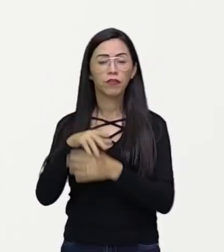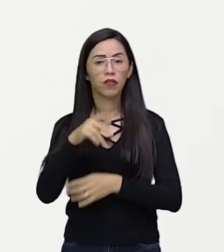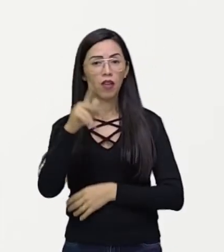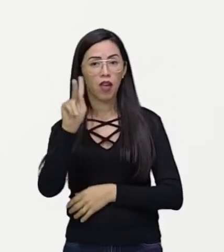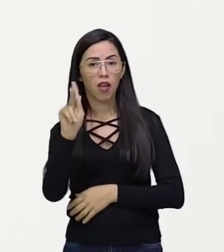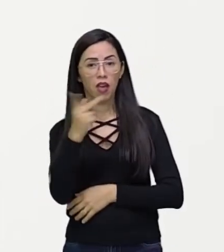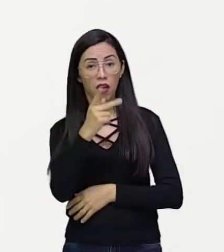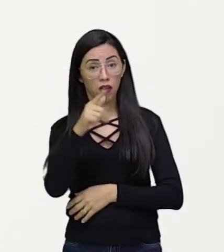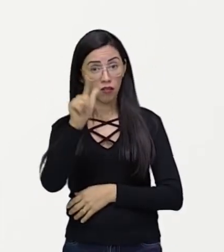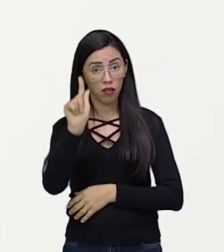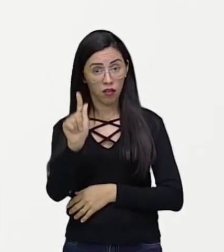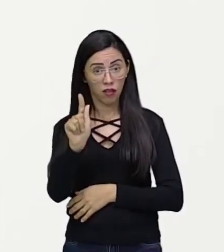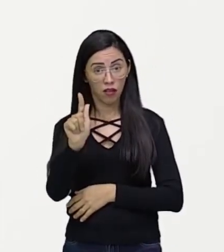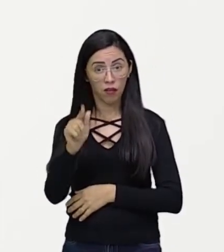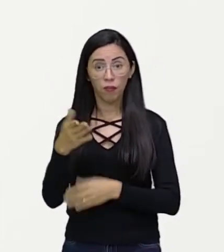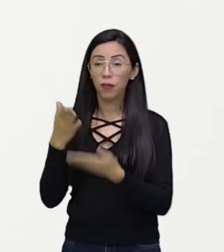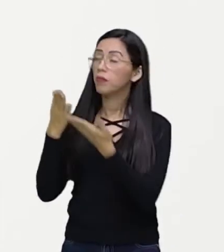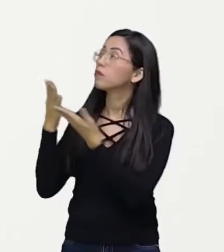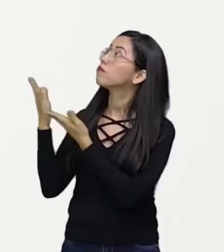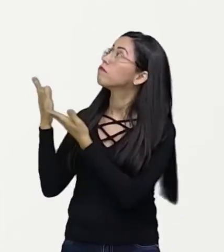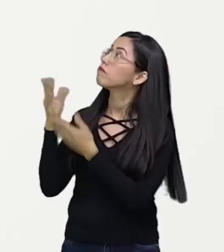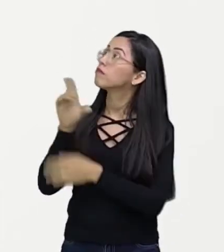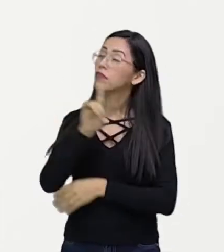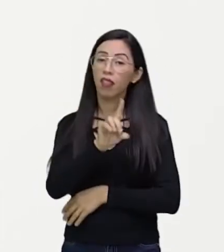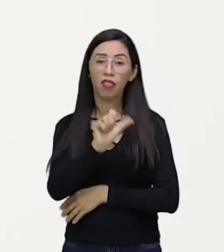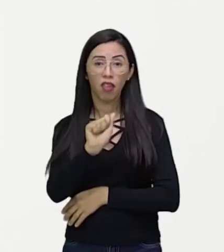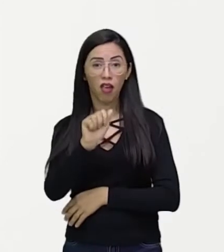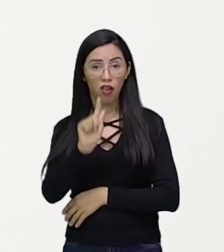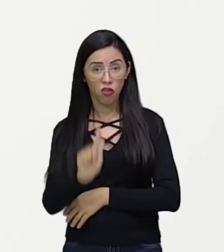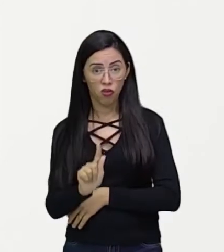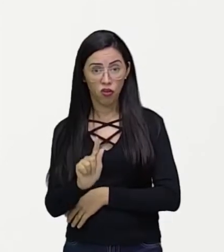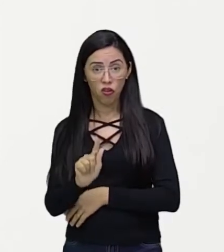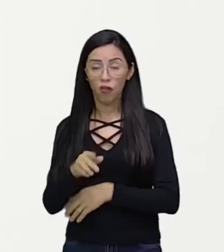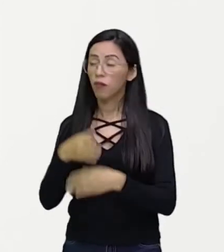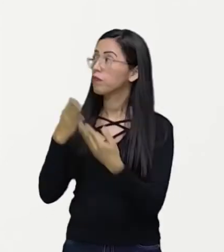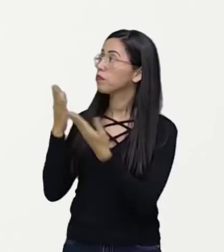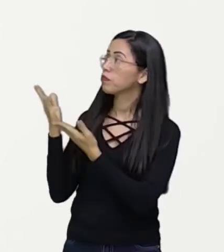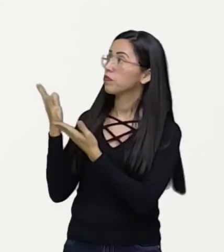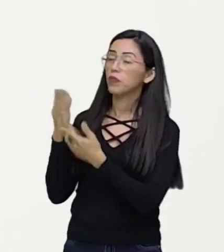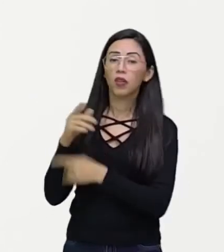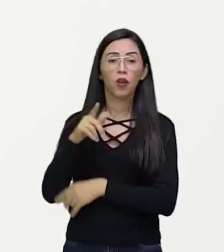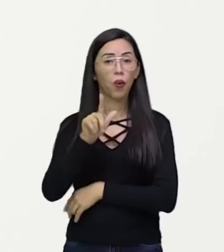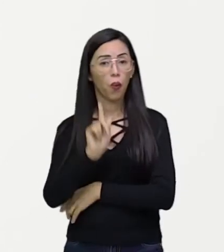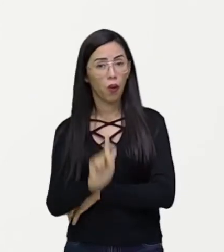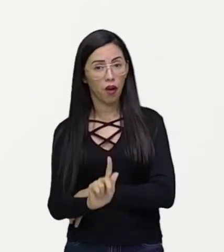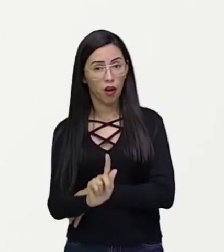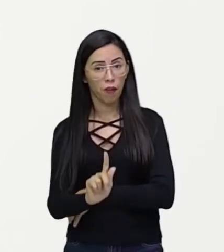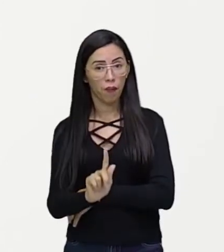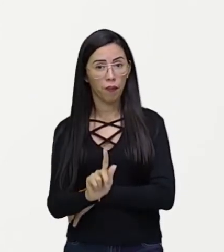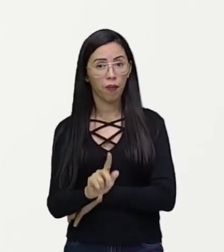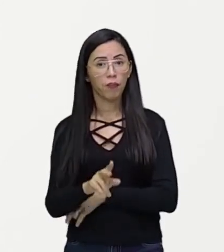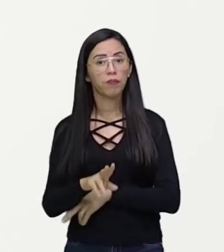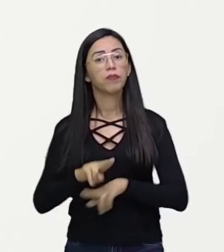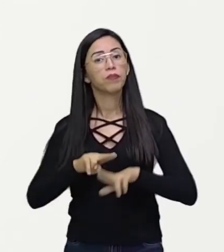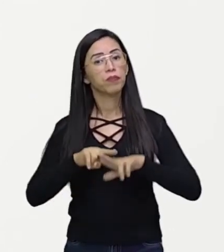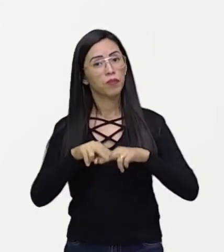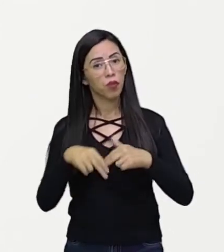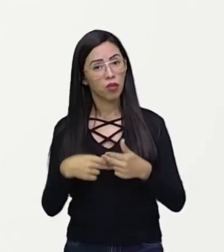decagrama, todos são maiores que a grama. Por isso são os múltiplos, porque